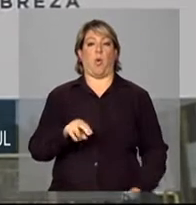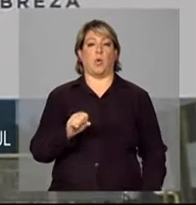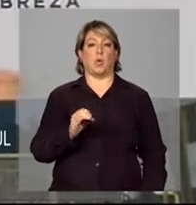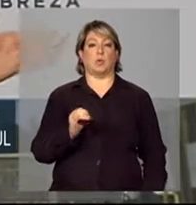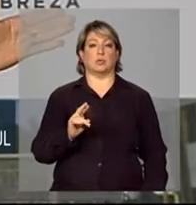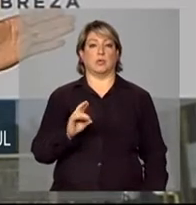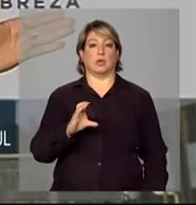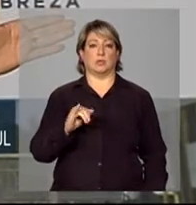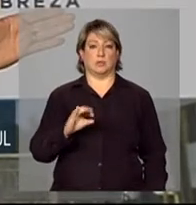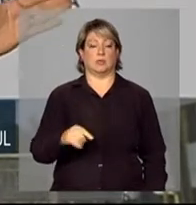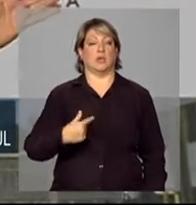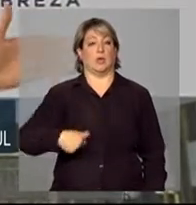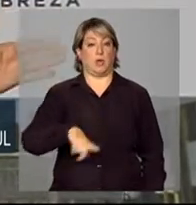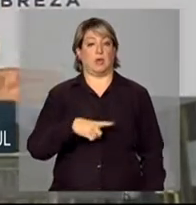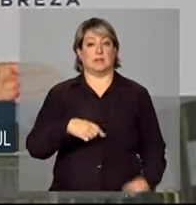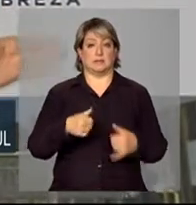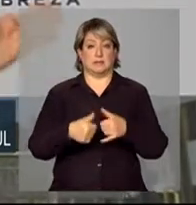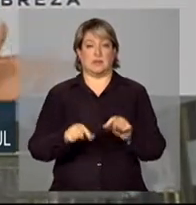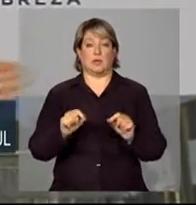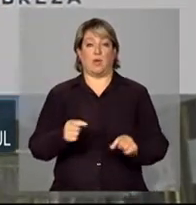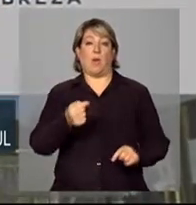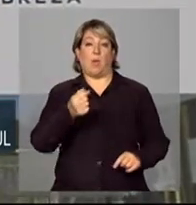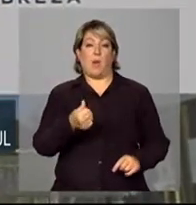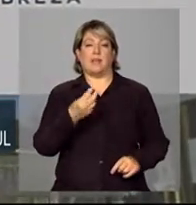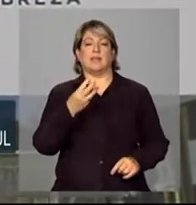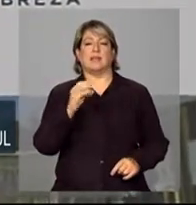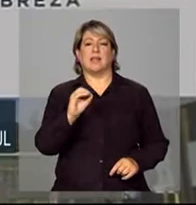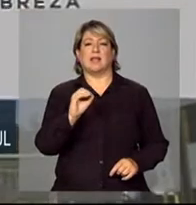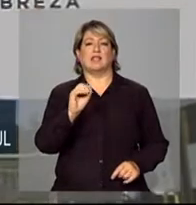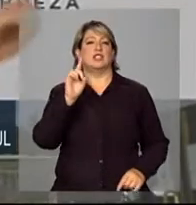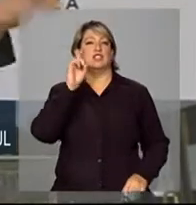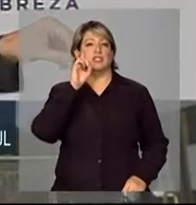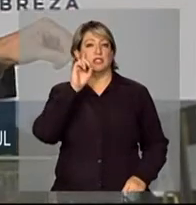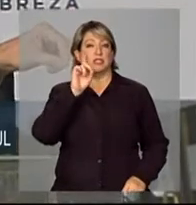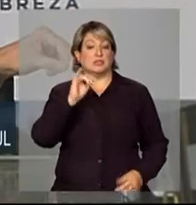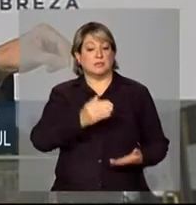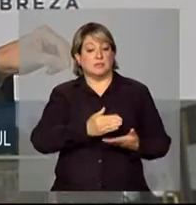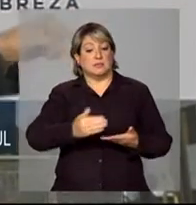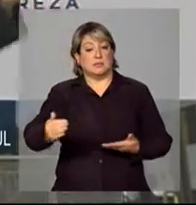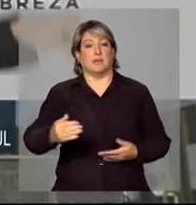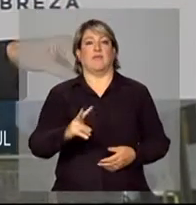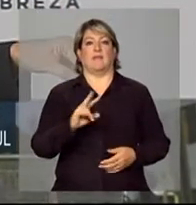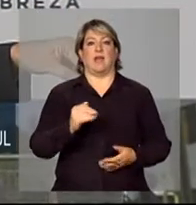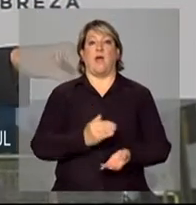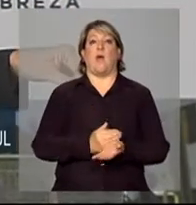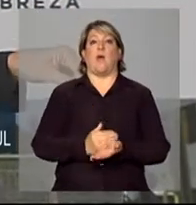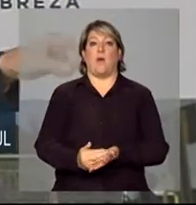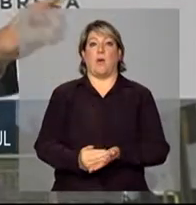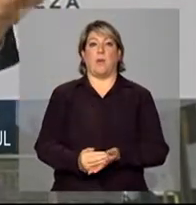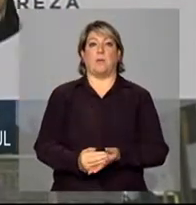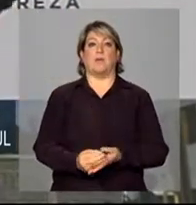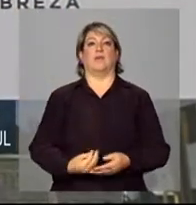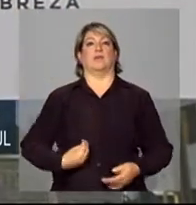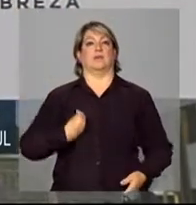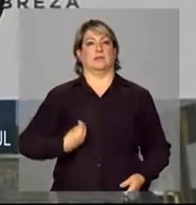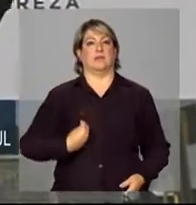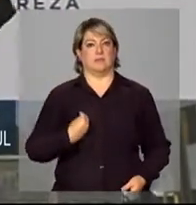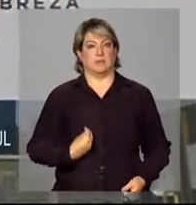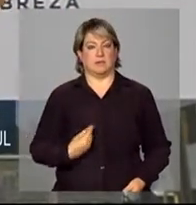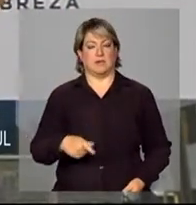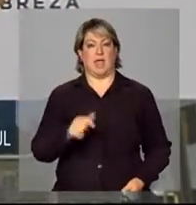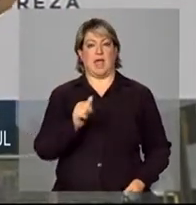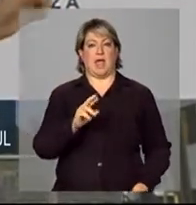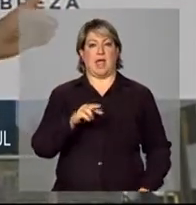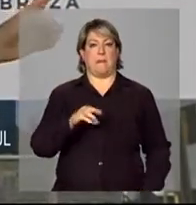bem, estamos há praticamente 30 dias do início da revitalização dos